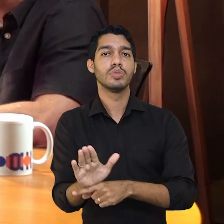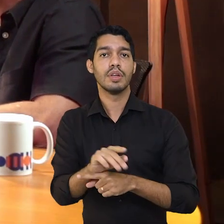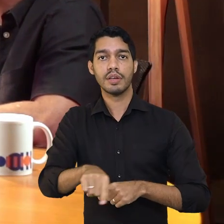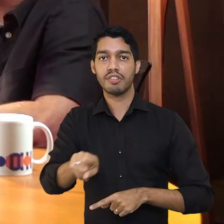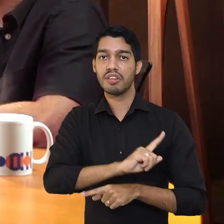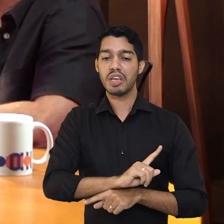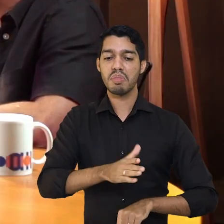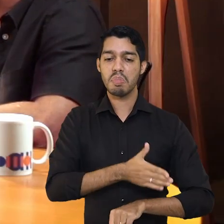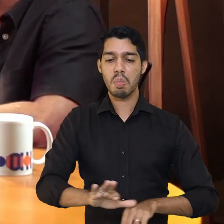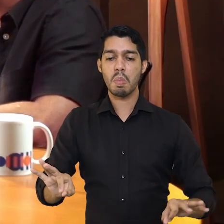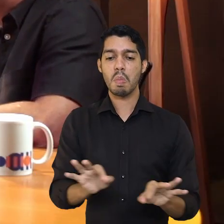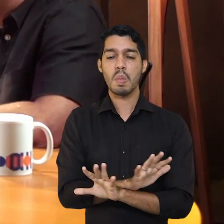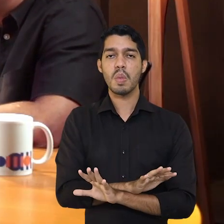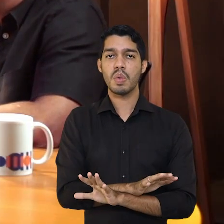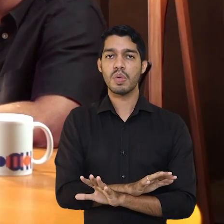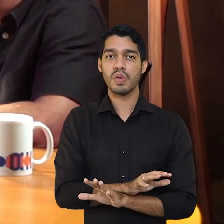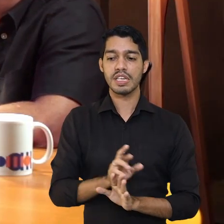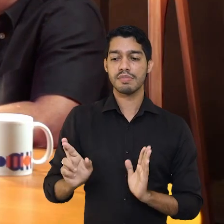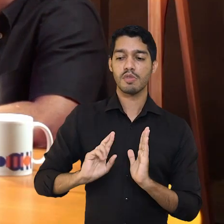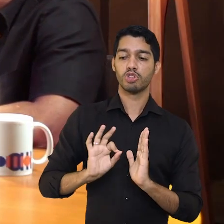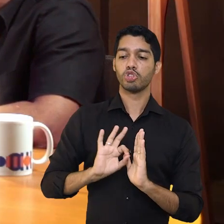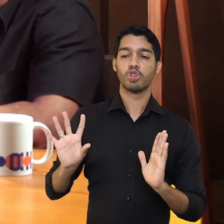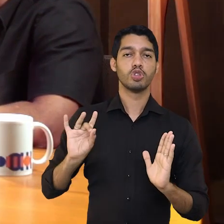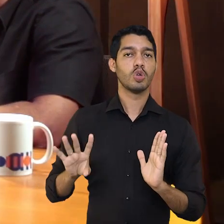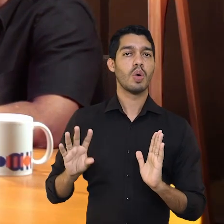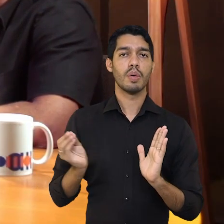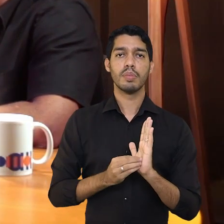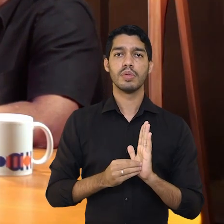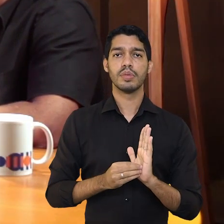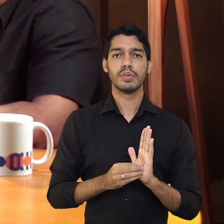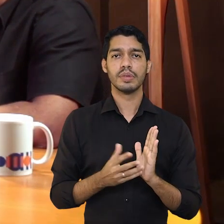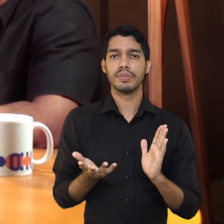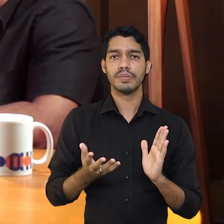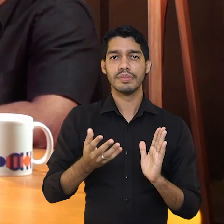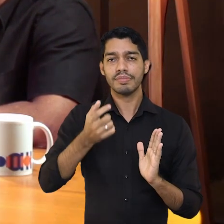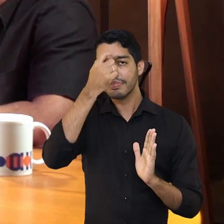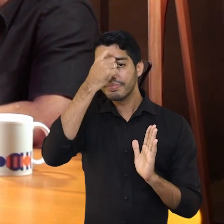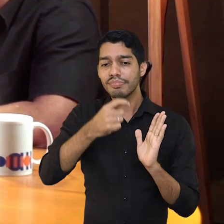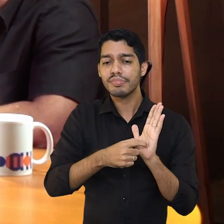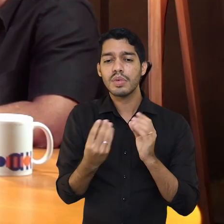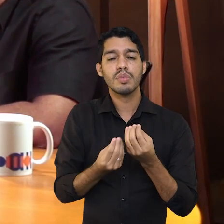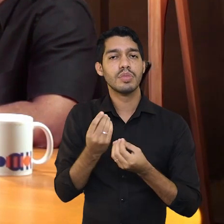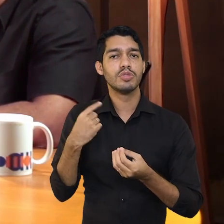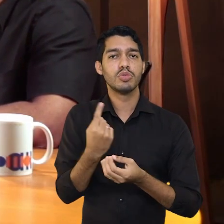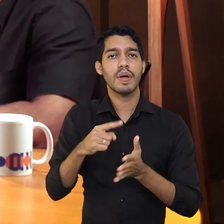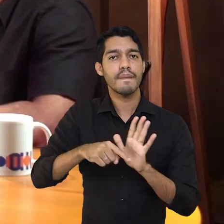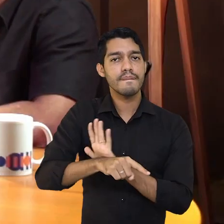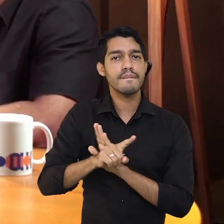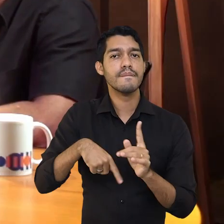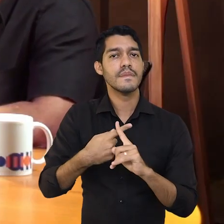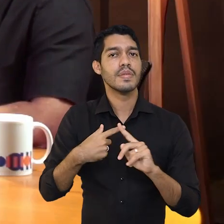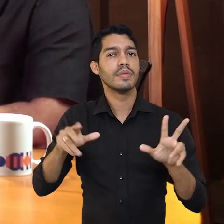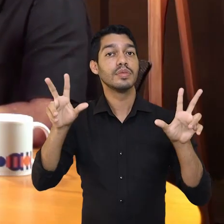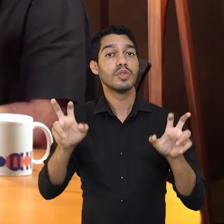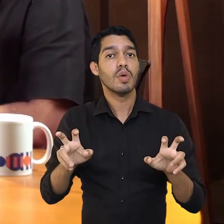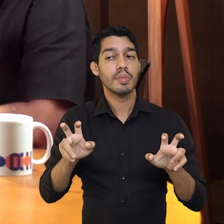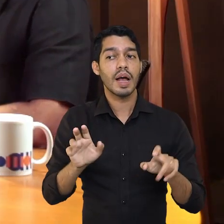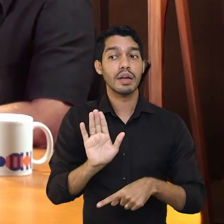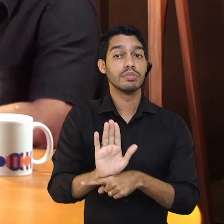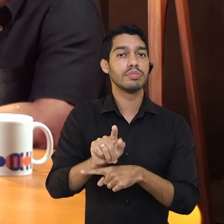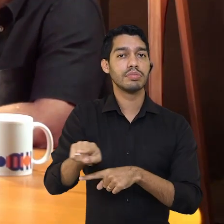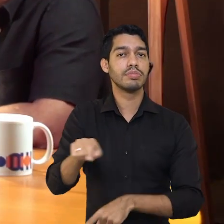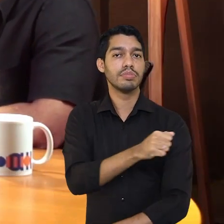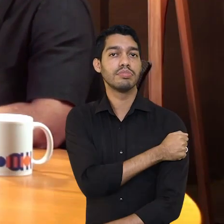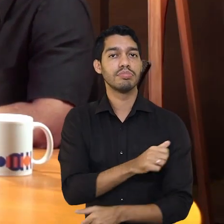forçar e até estimula que vamos se aprofundar nisso, vamos pesquisar a fundo para